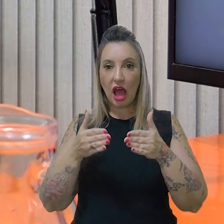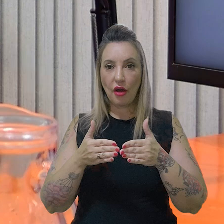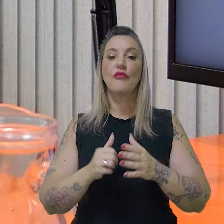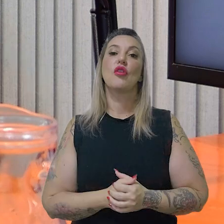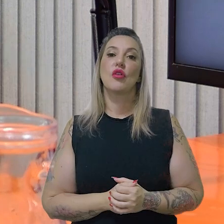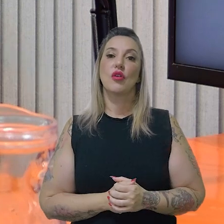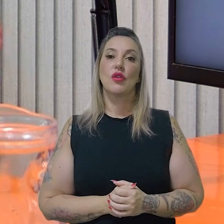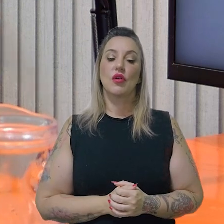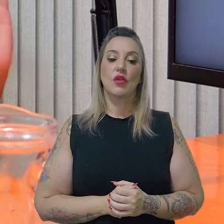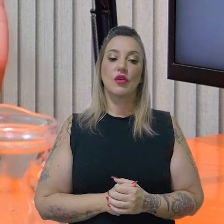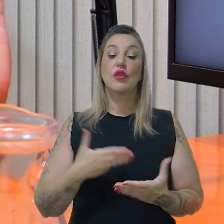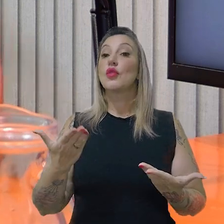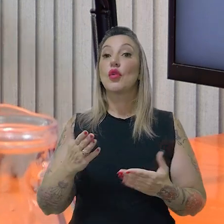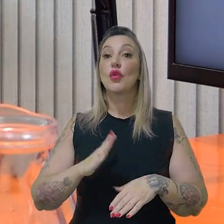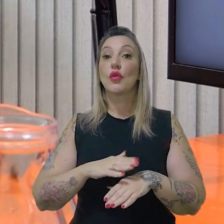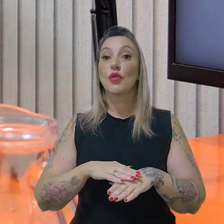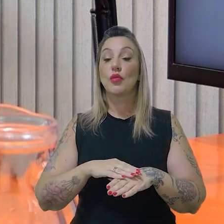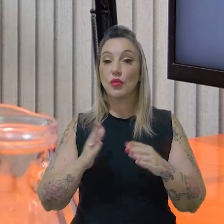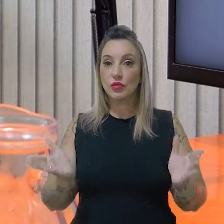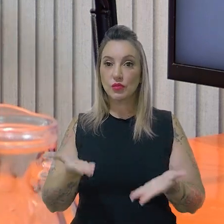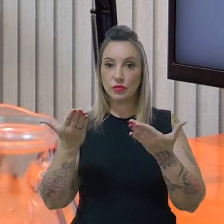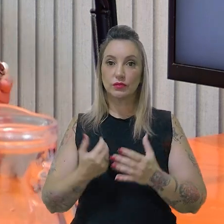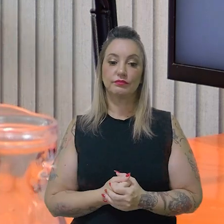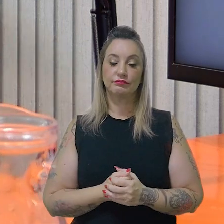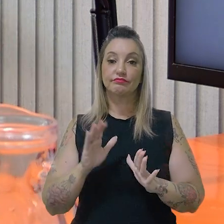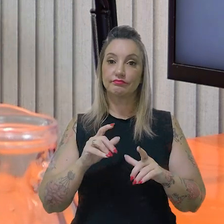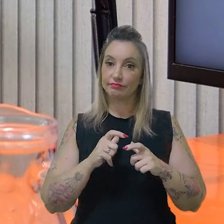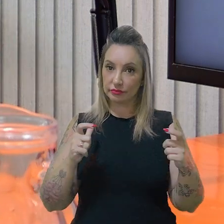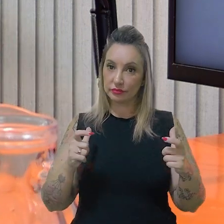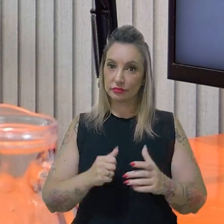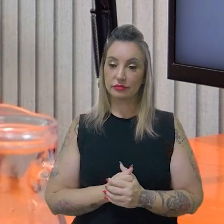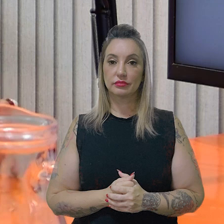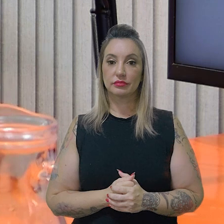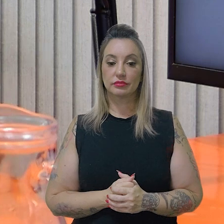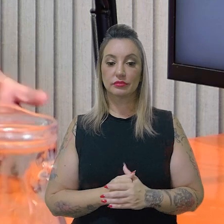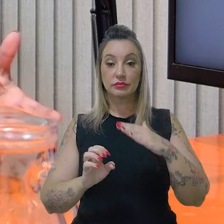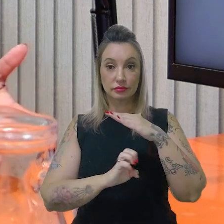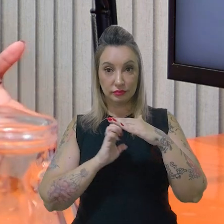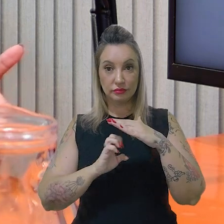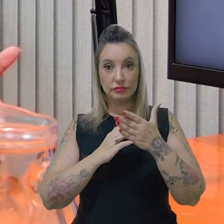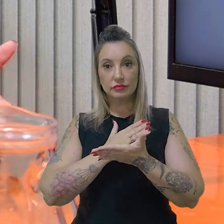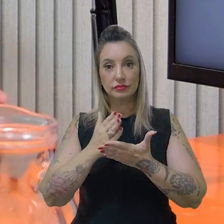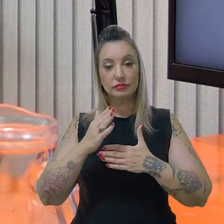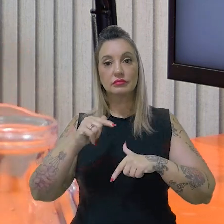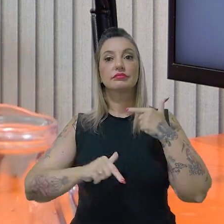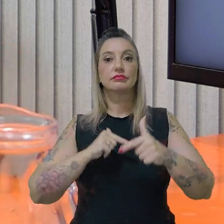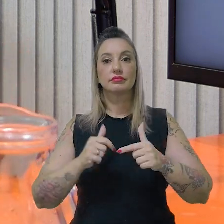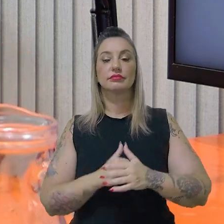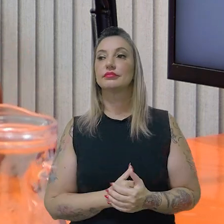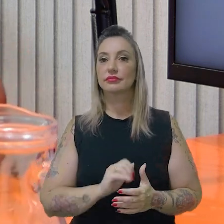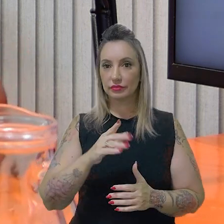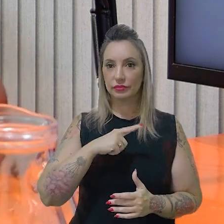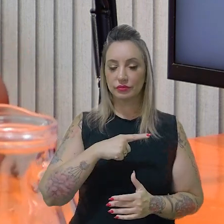definido Então como que eu dou esse gás mas a maioria é empreendedora que tá iniciando a carreira mesmo que